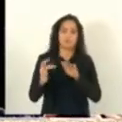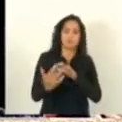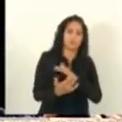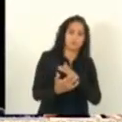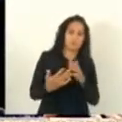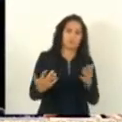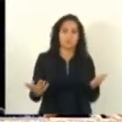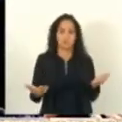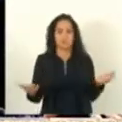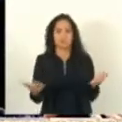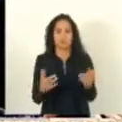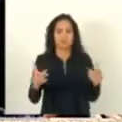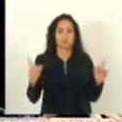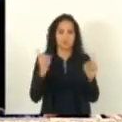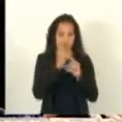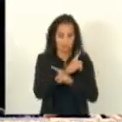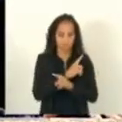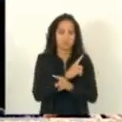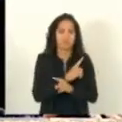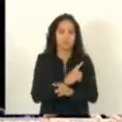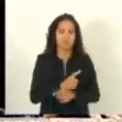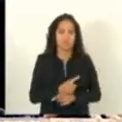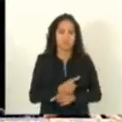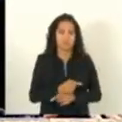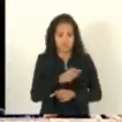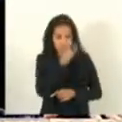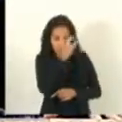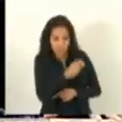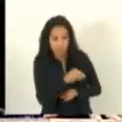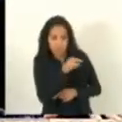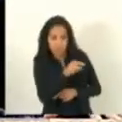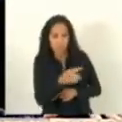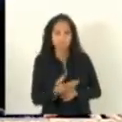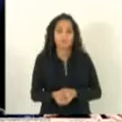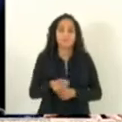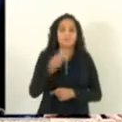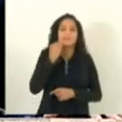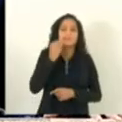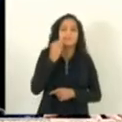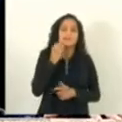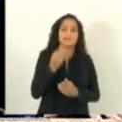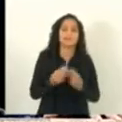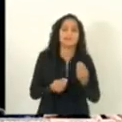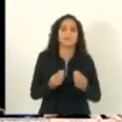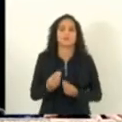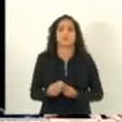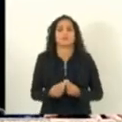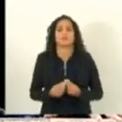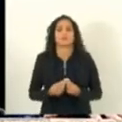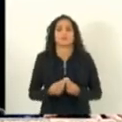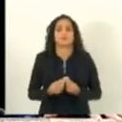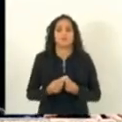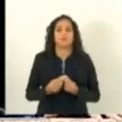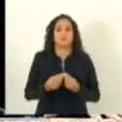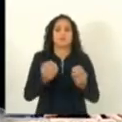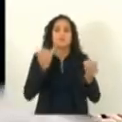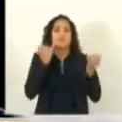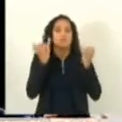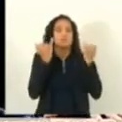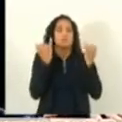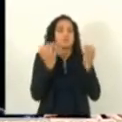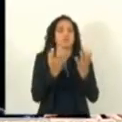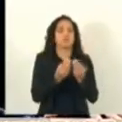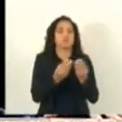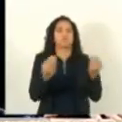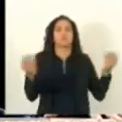que hoje é difícil até você achar de onde sai e não sai de tantas informações.